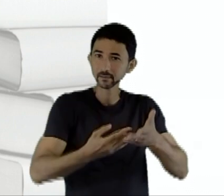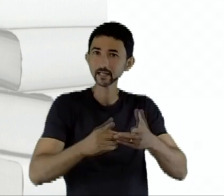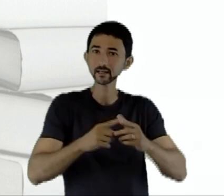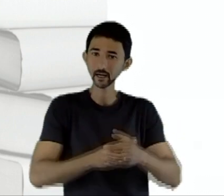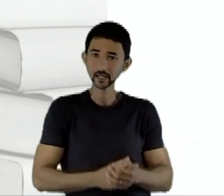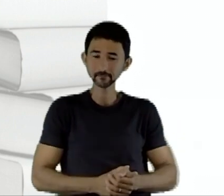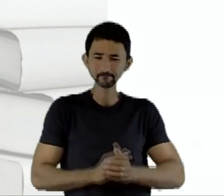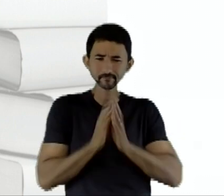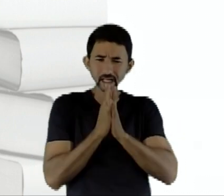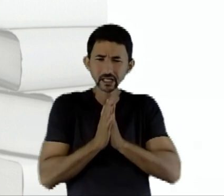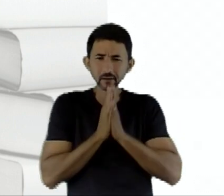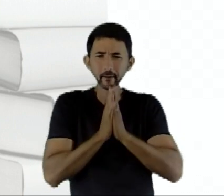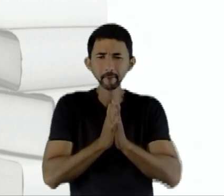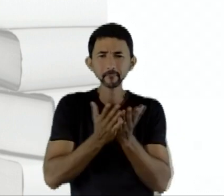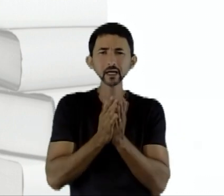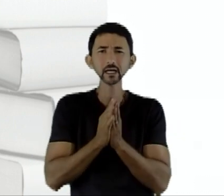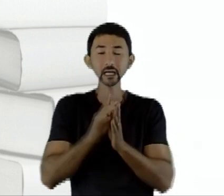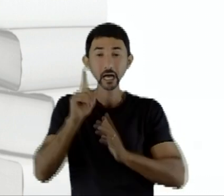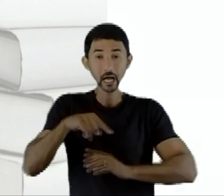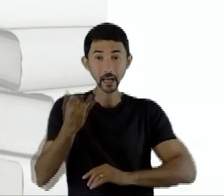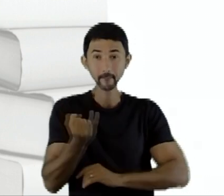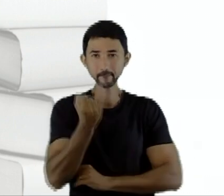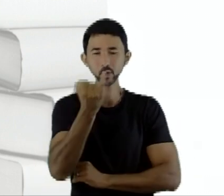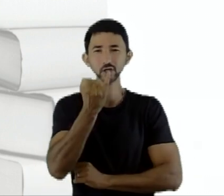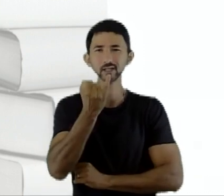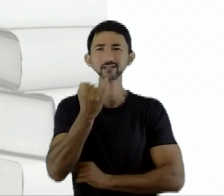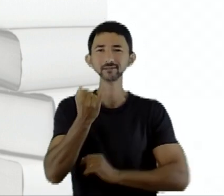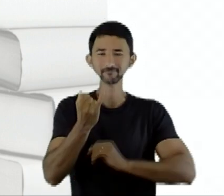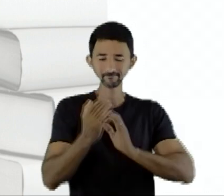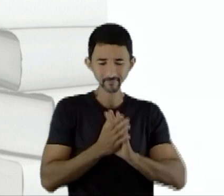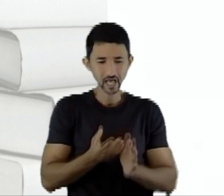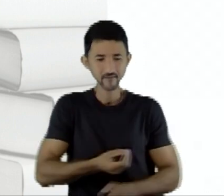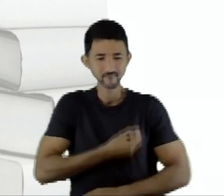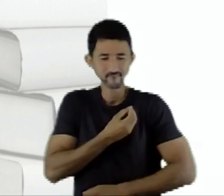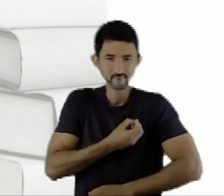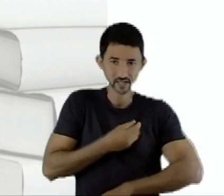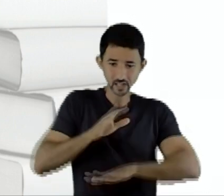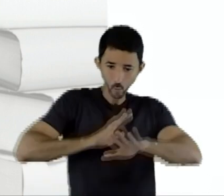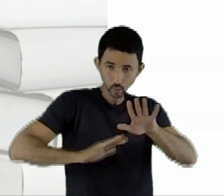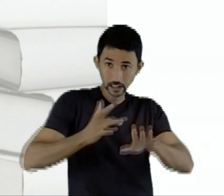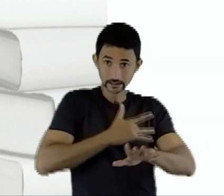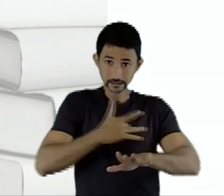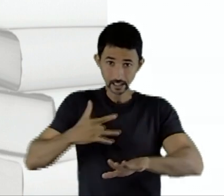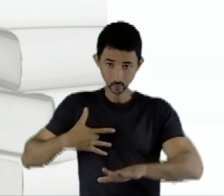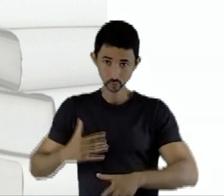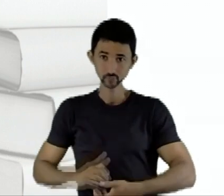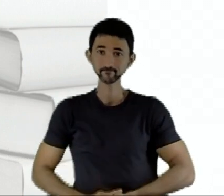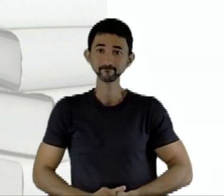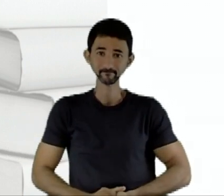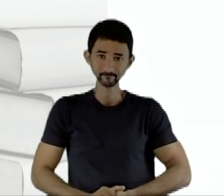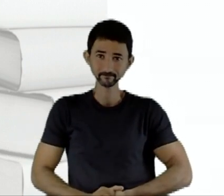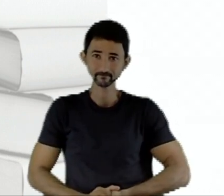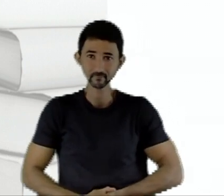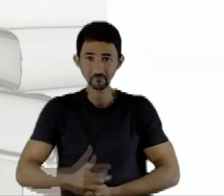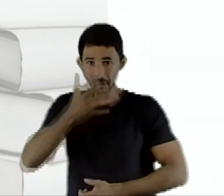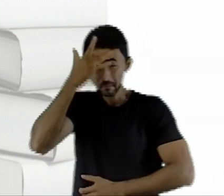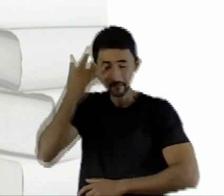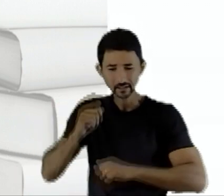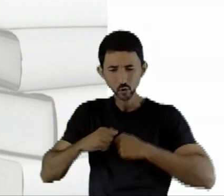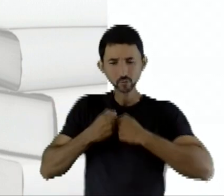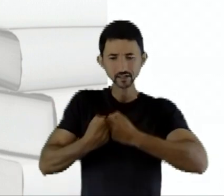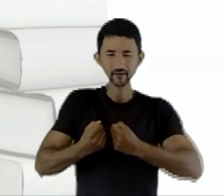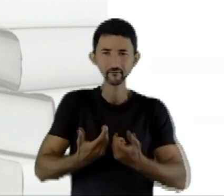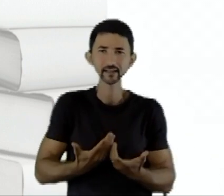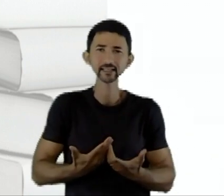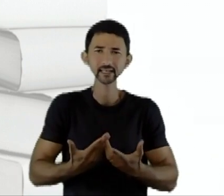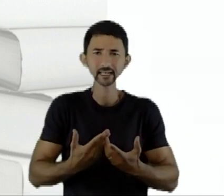que espiritualidade é algo importante para cuidar da saúde. Então, é alguém